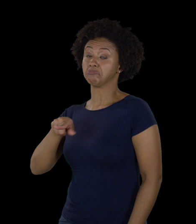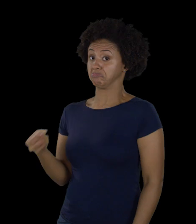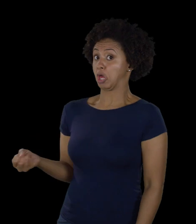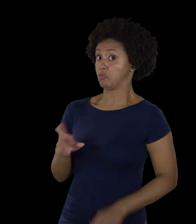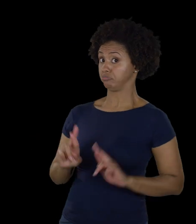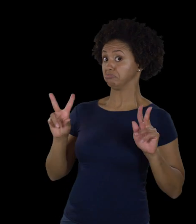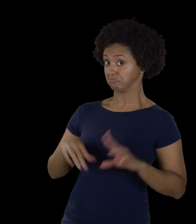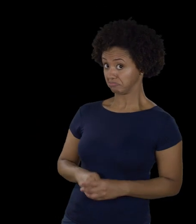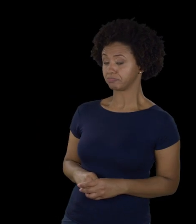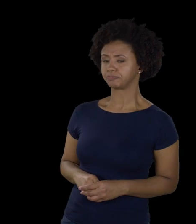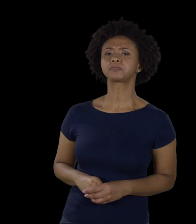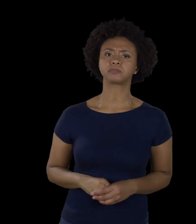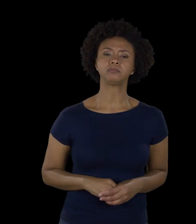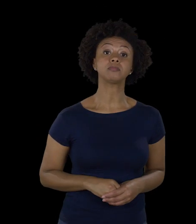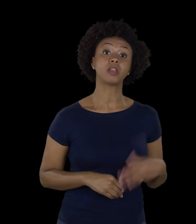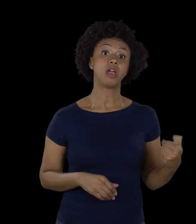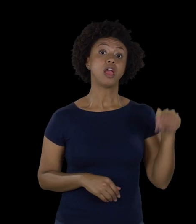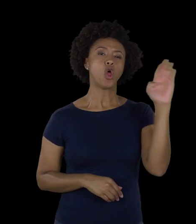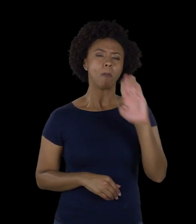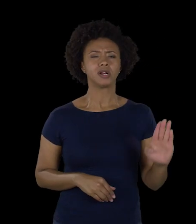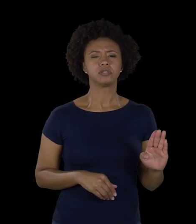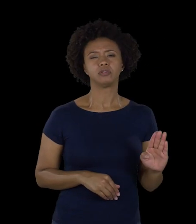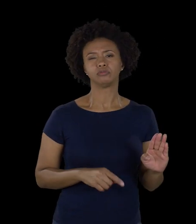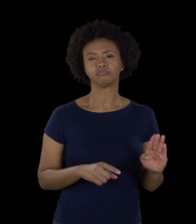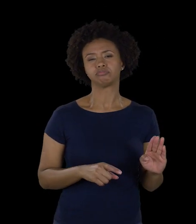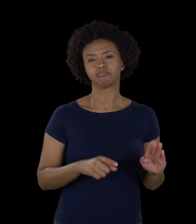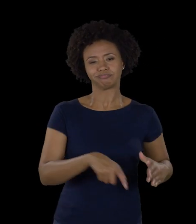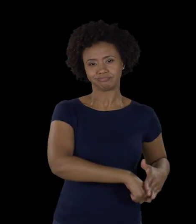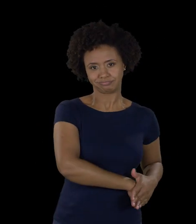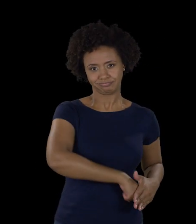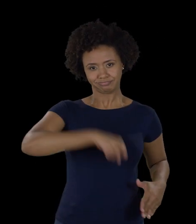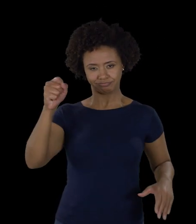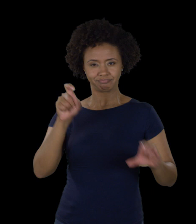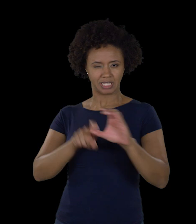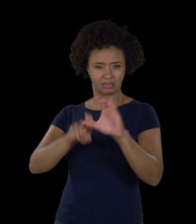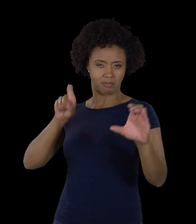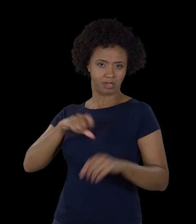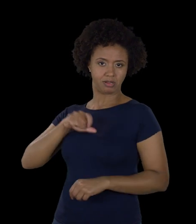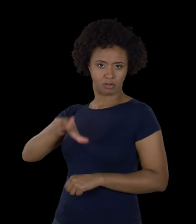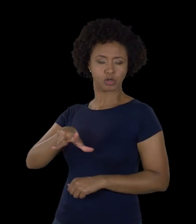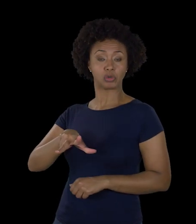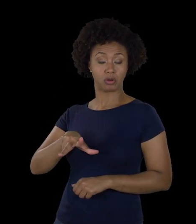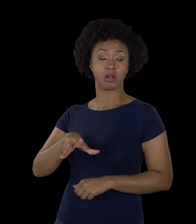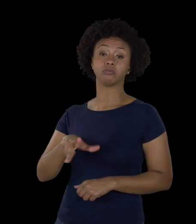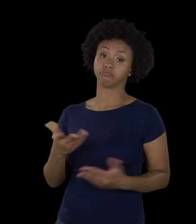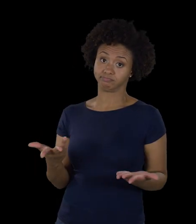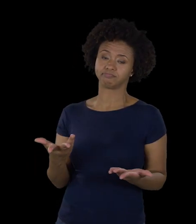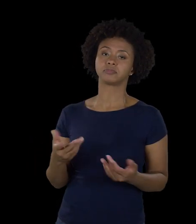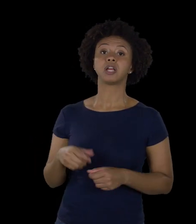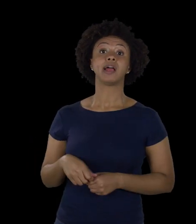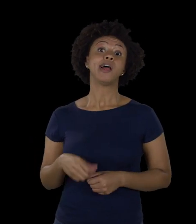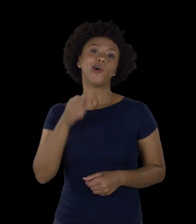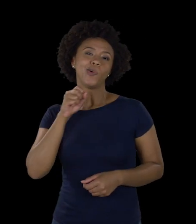algo inédito. A independência do Brasil teve um custo alto. Como aliada incondicional de Portugal,